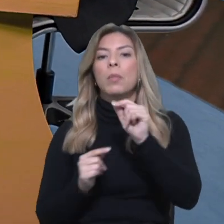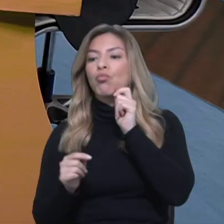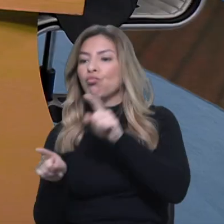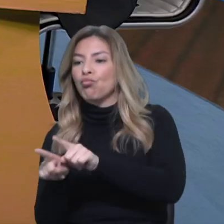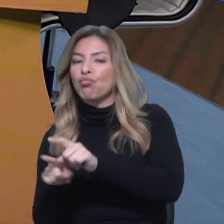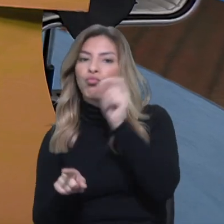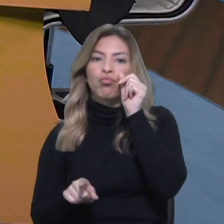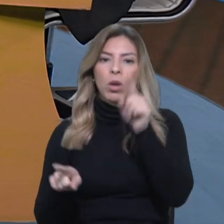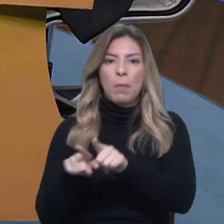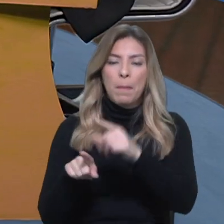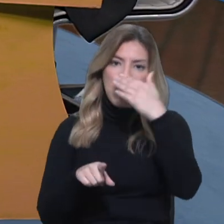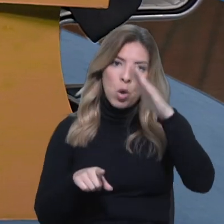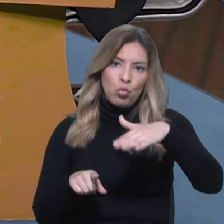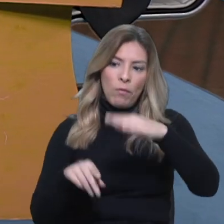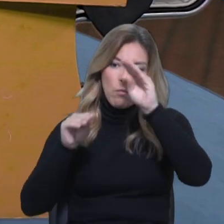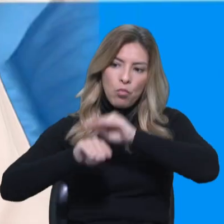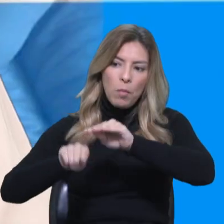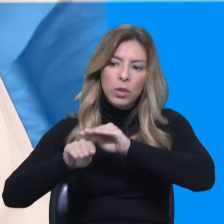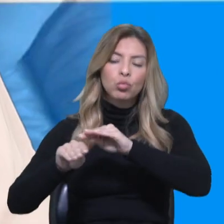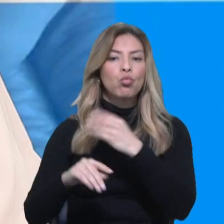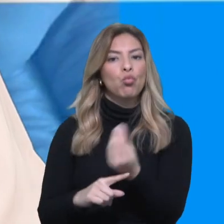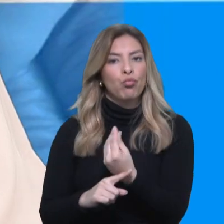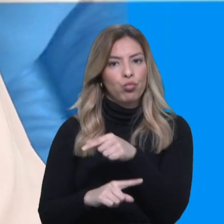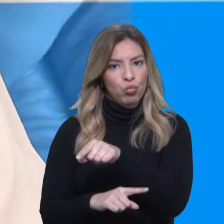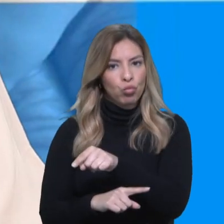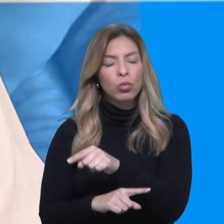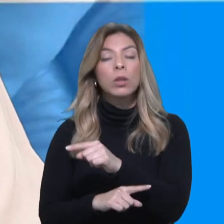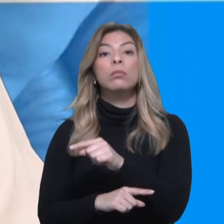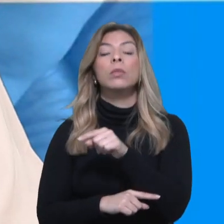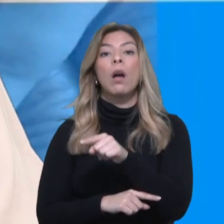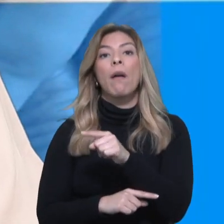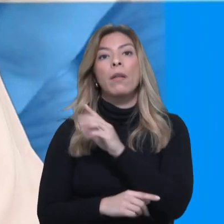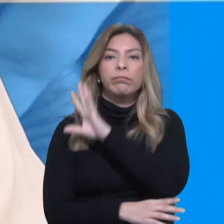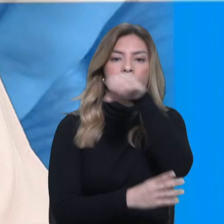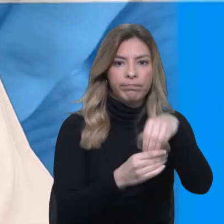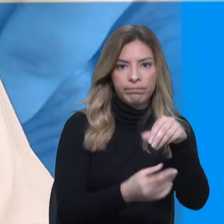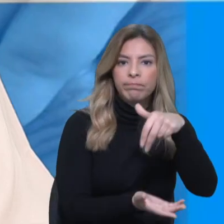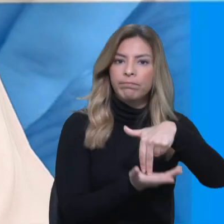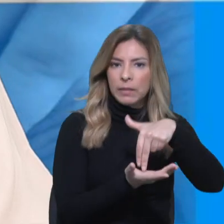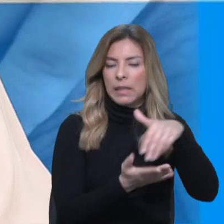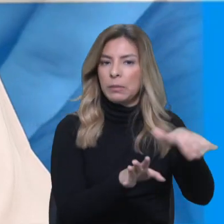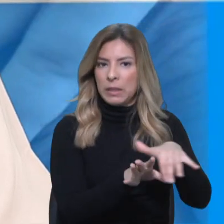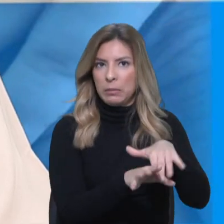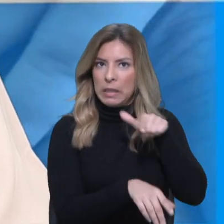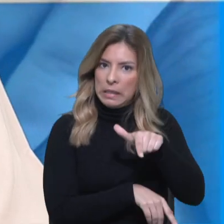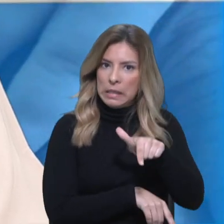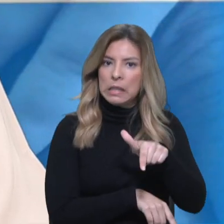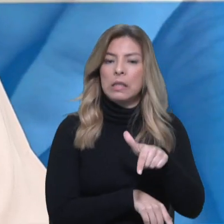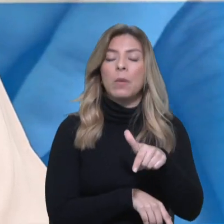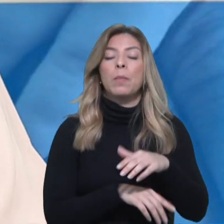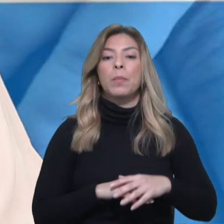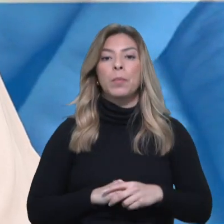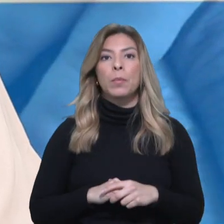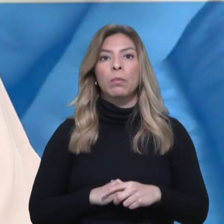novas que estão em formação. Portanto, os noviços vão estar também neste momento